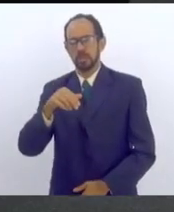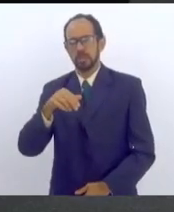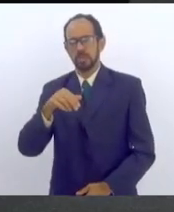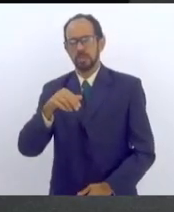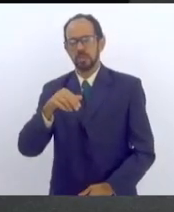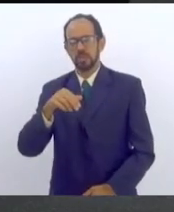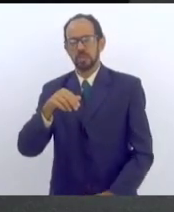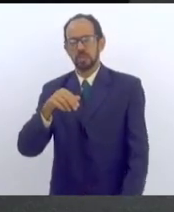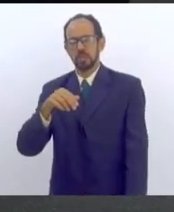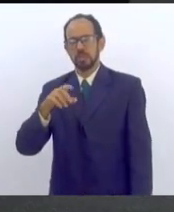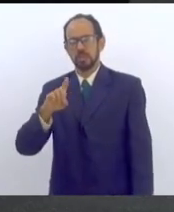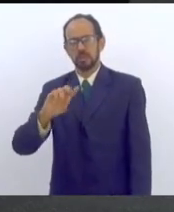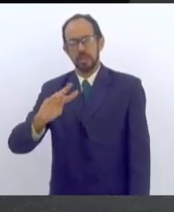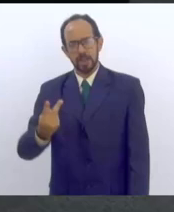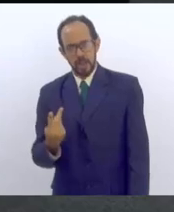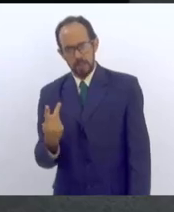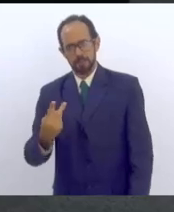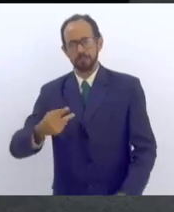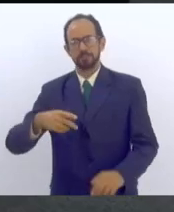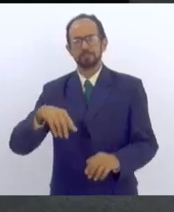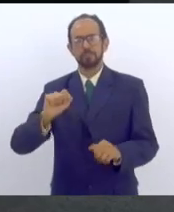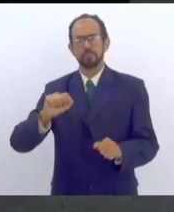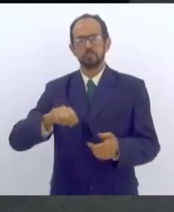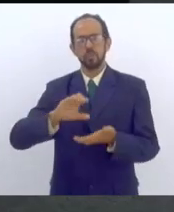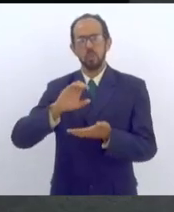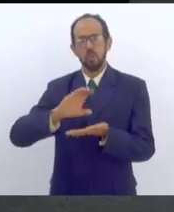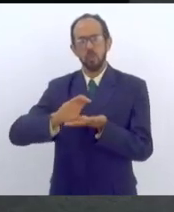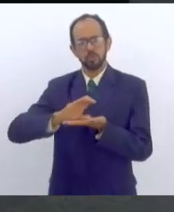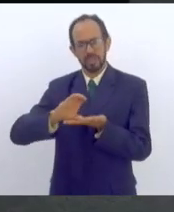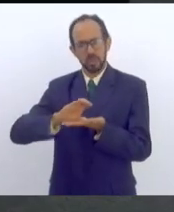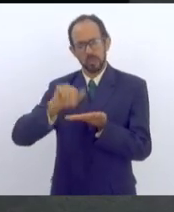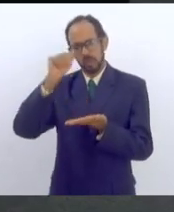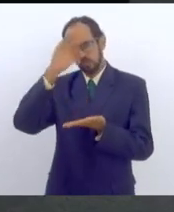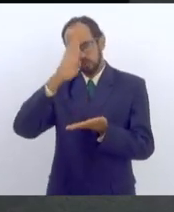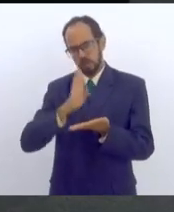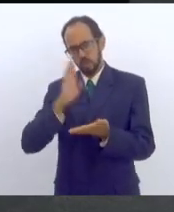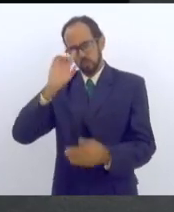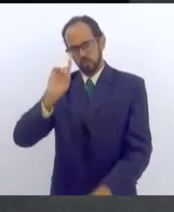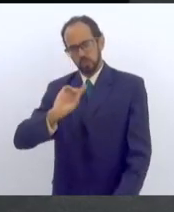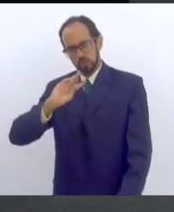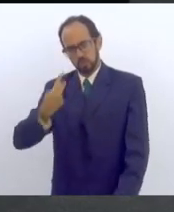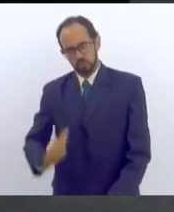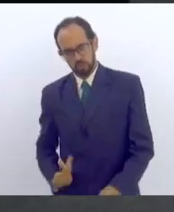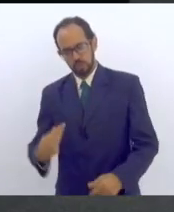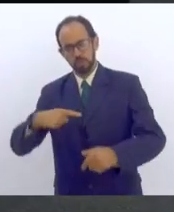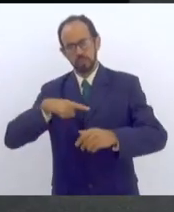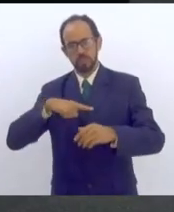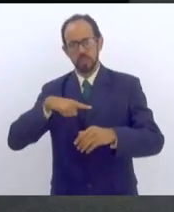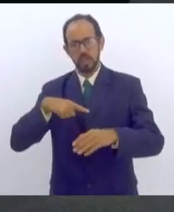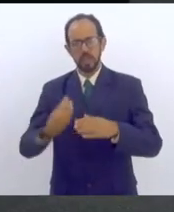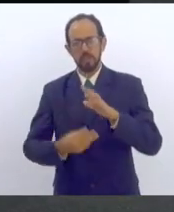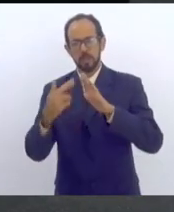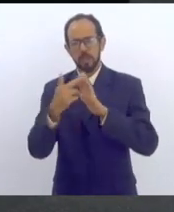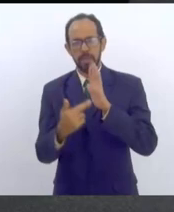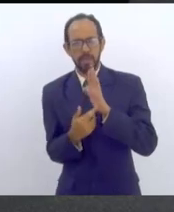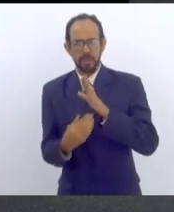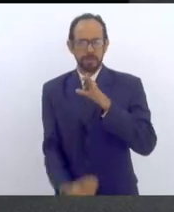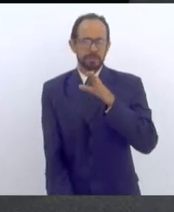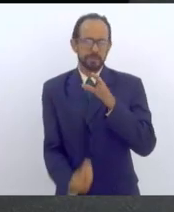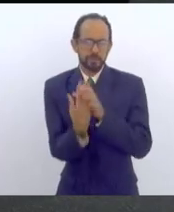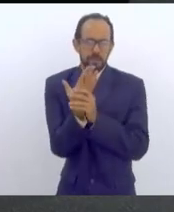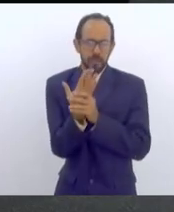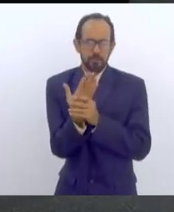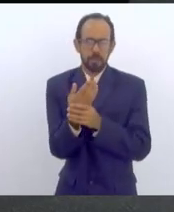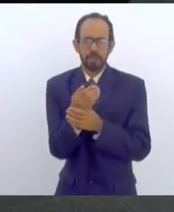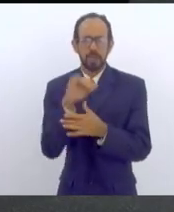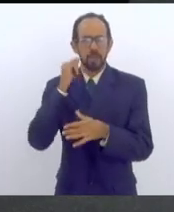Humanos um trabalho muito importante com relação a esse tema e que criam protocolos para que a gente não tenha